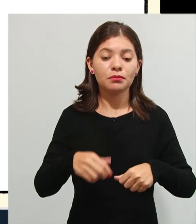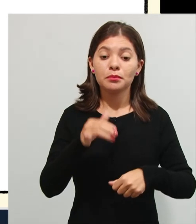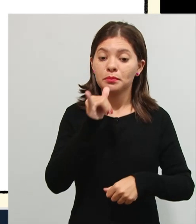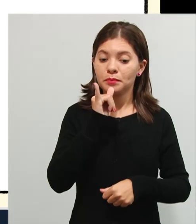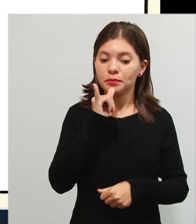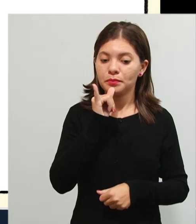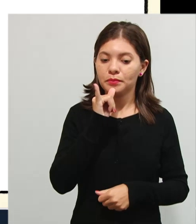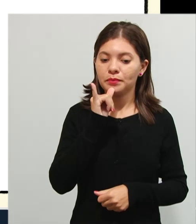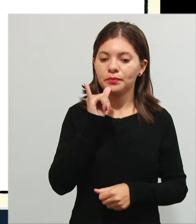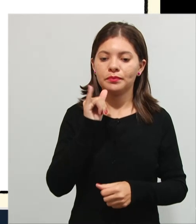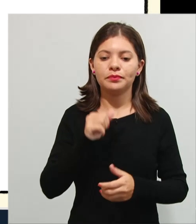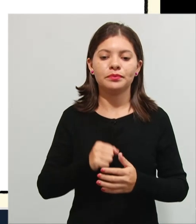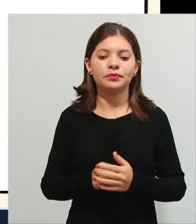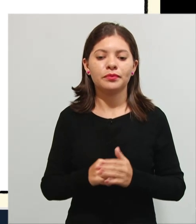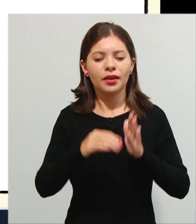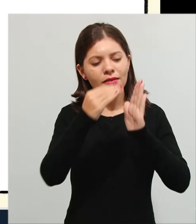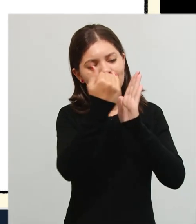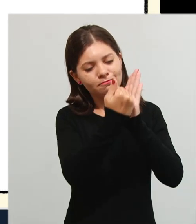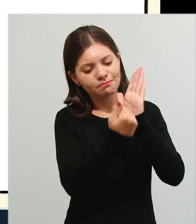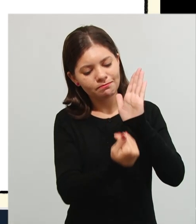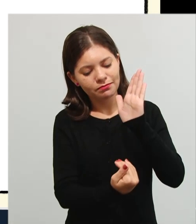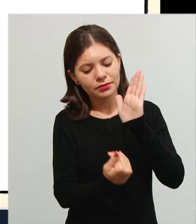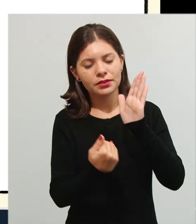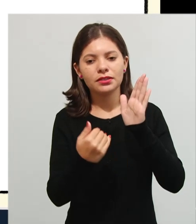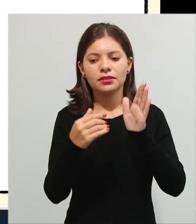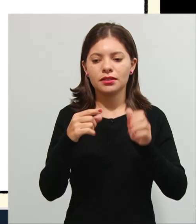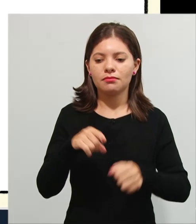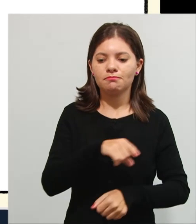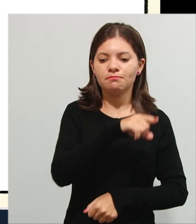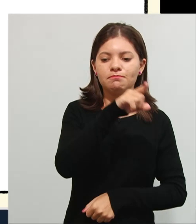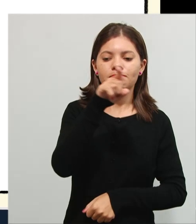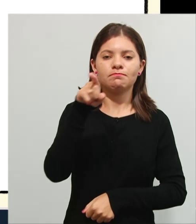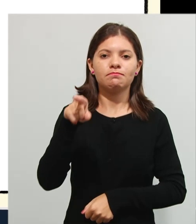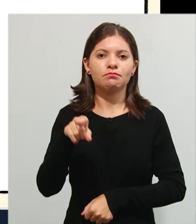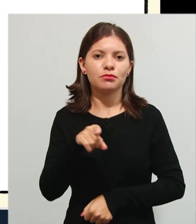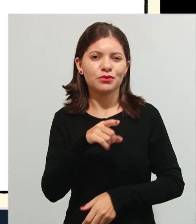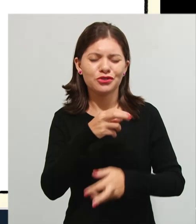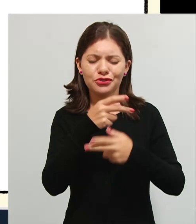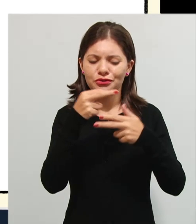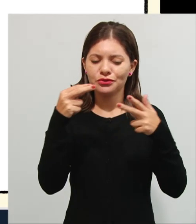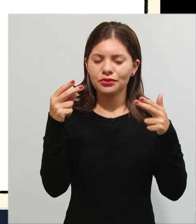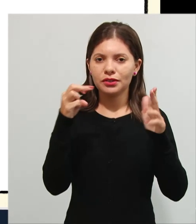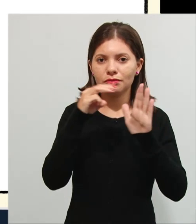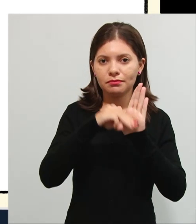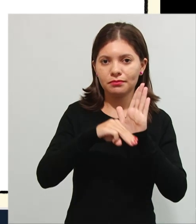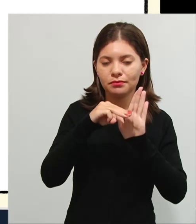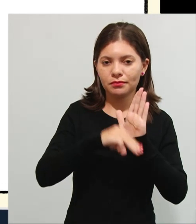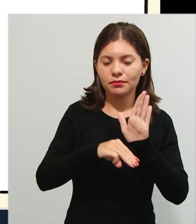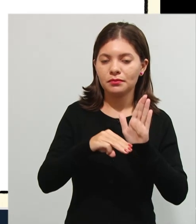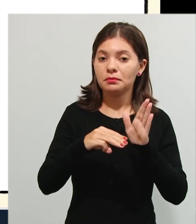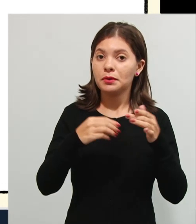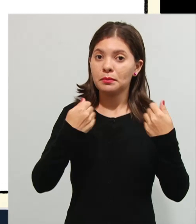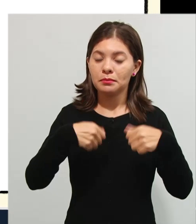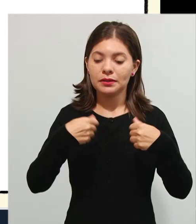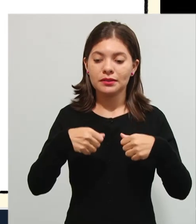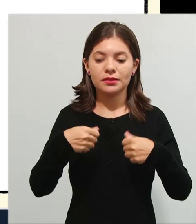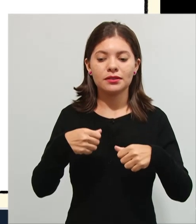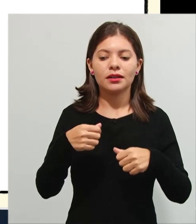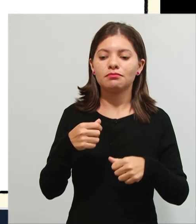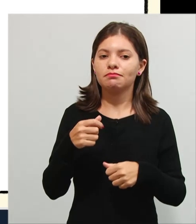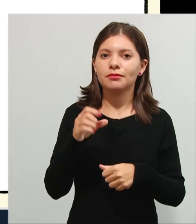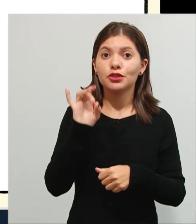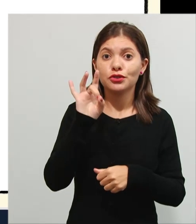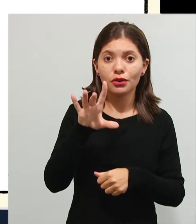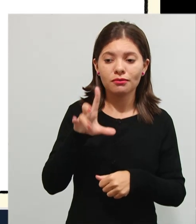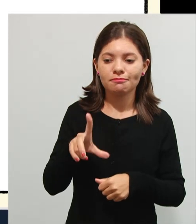tem todas essas possibilidades, como, por exemplo, lista, processo, ciclo, e a gente vai ter vários modelos.